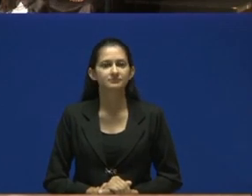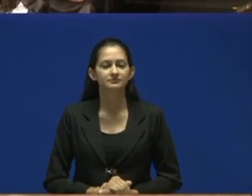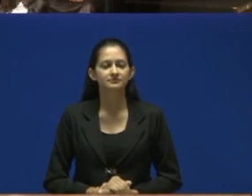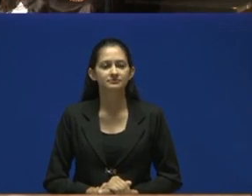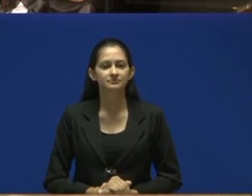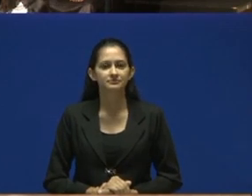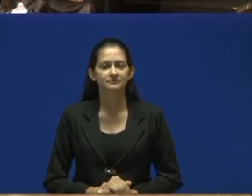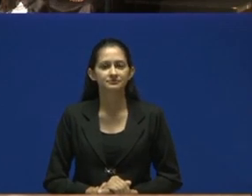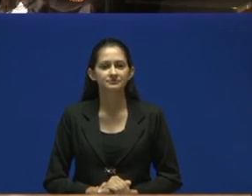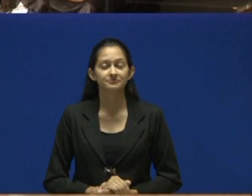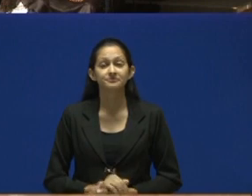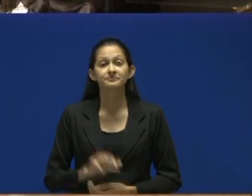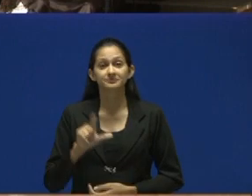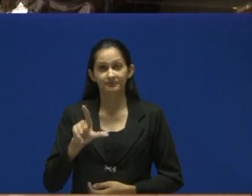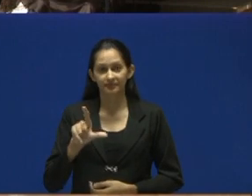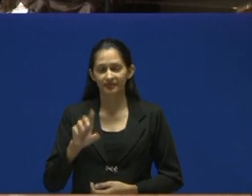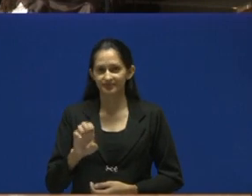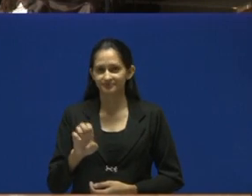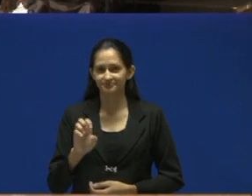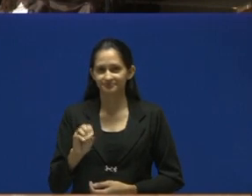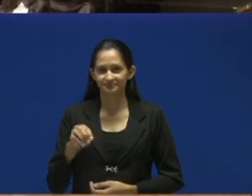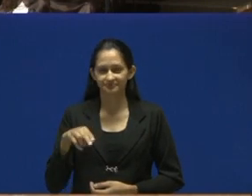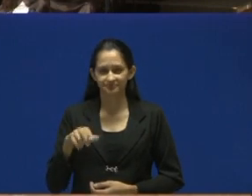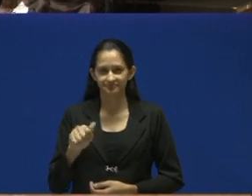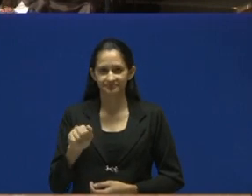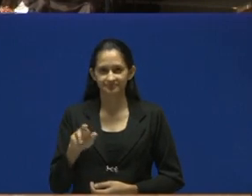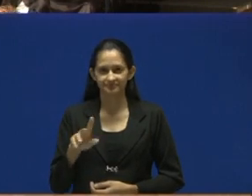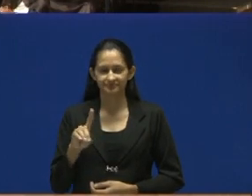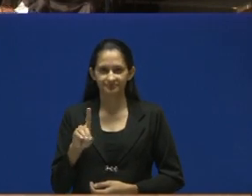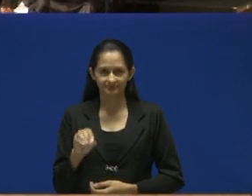leonardo nunes de castro vieira